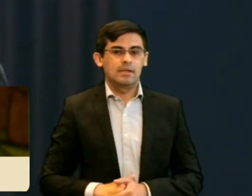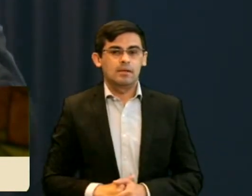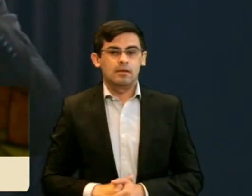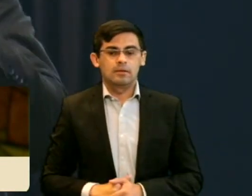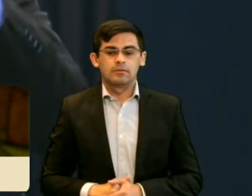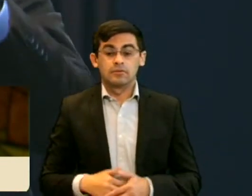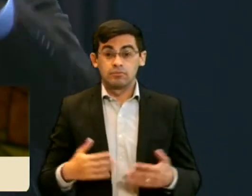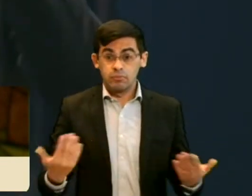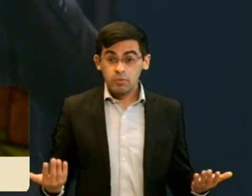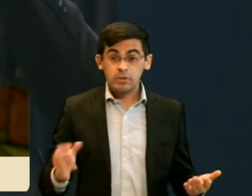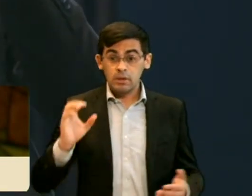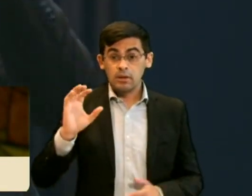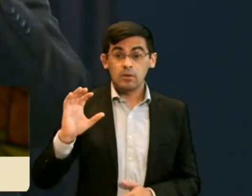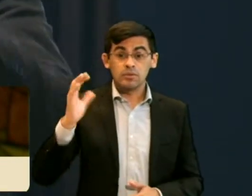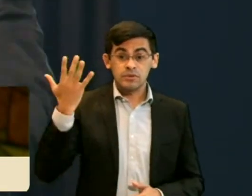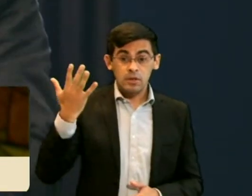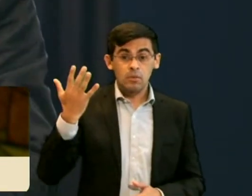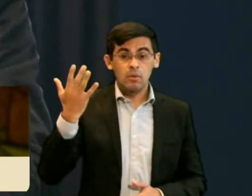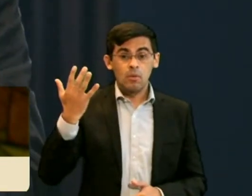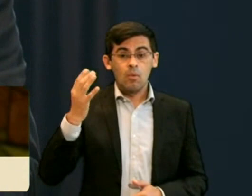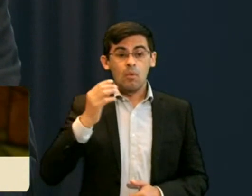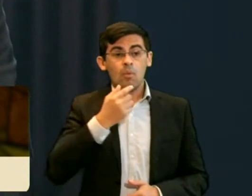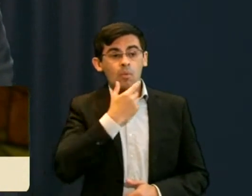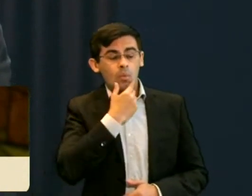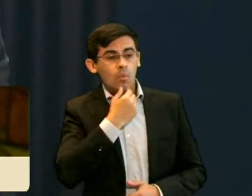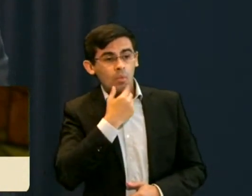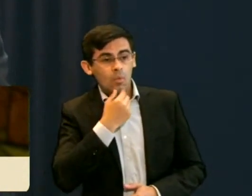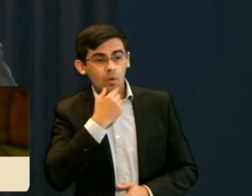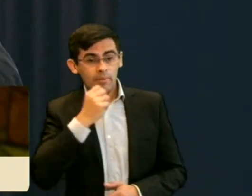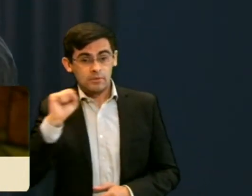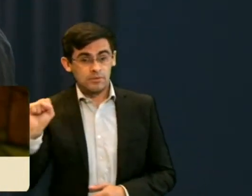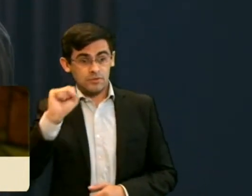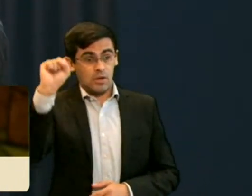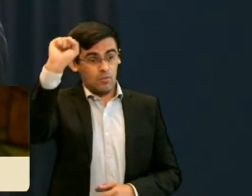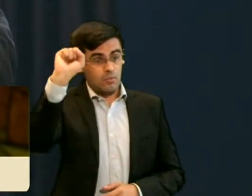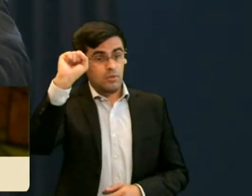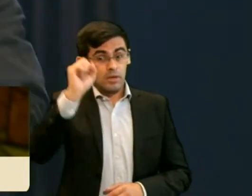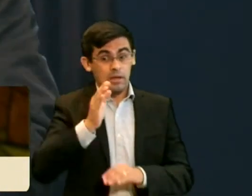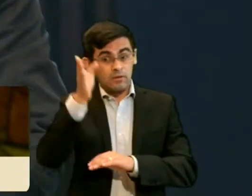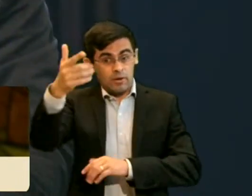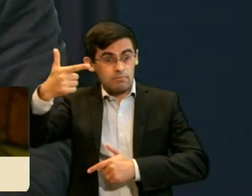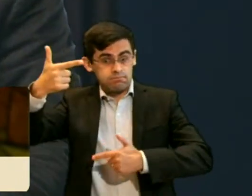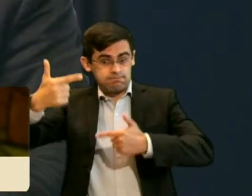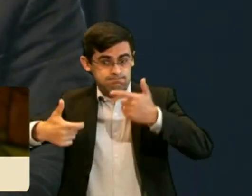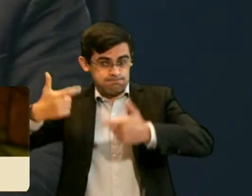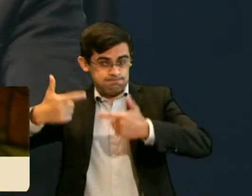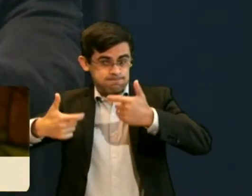Foi exatamente isso que Saul fez. Ele vai para a guerra